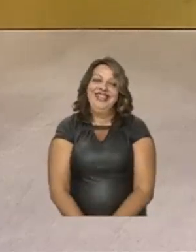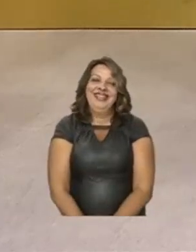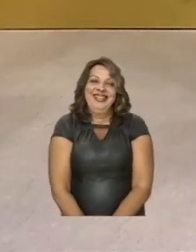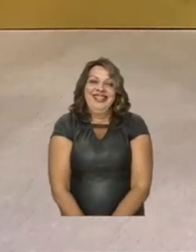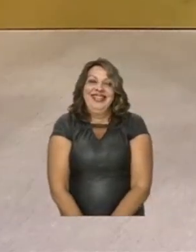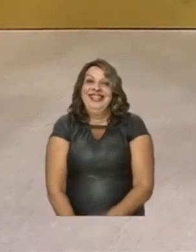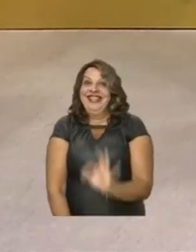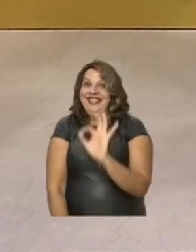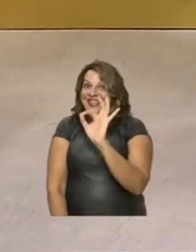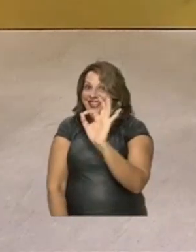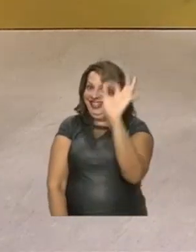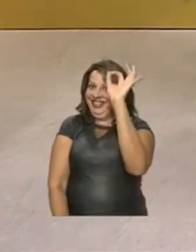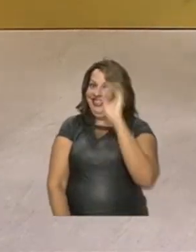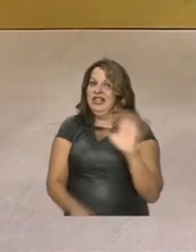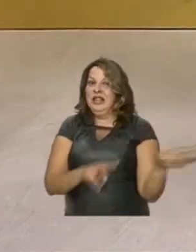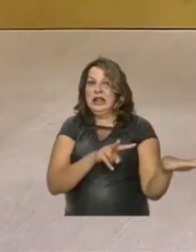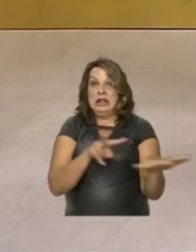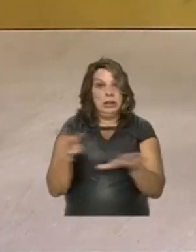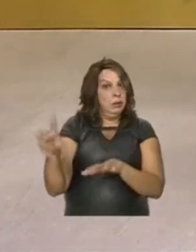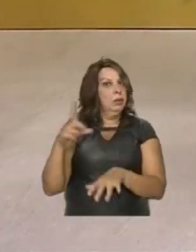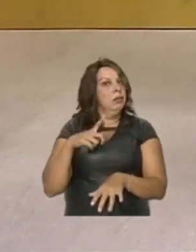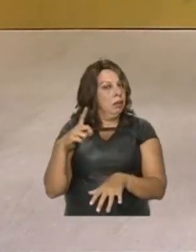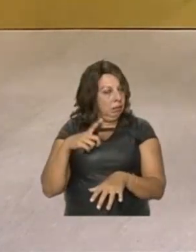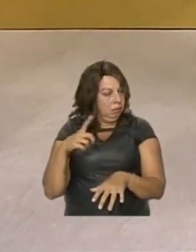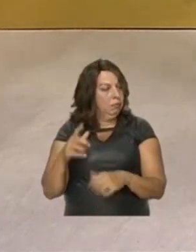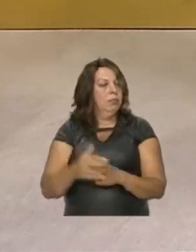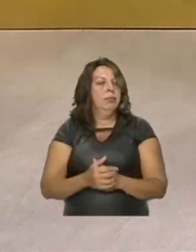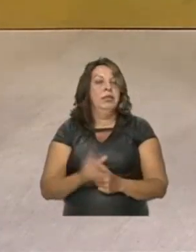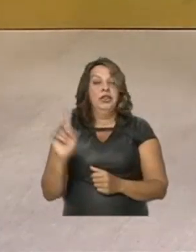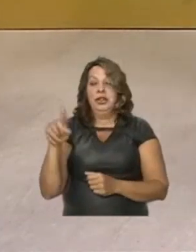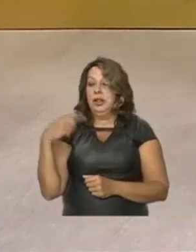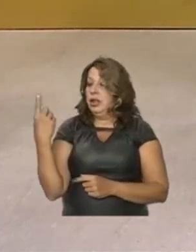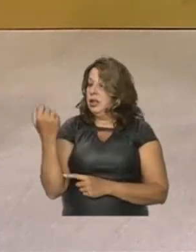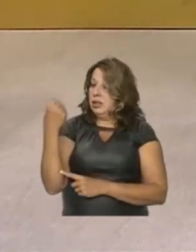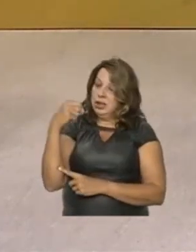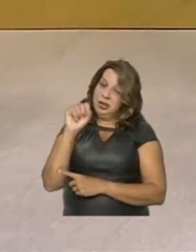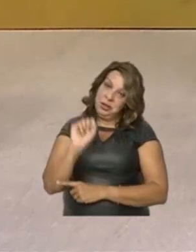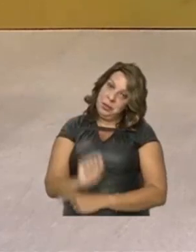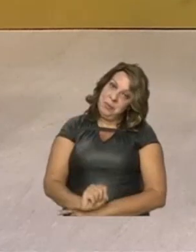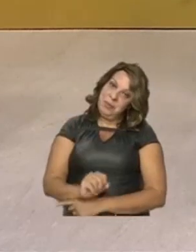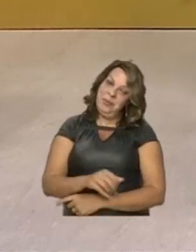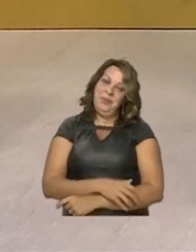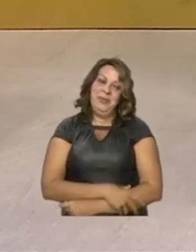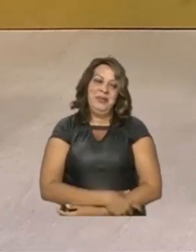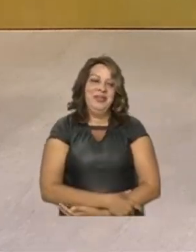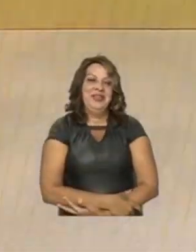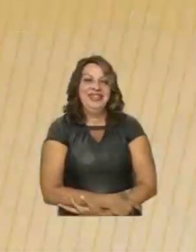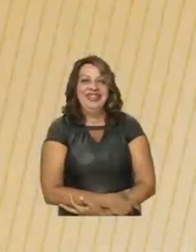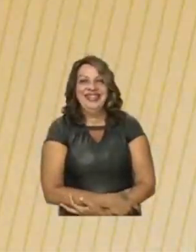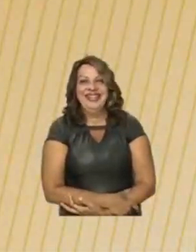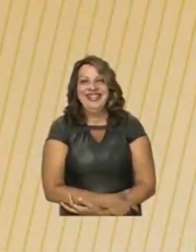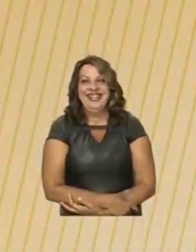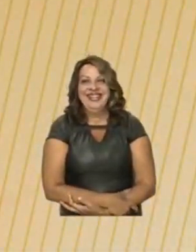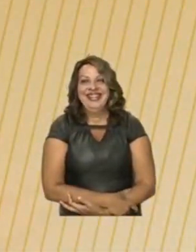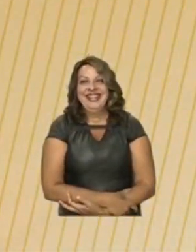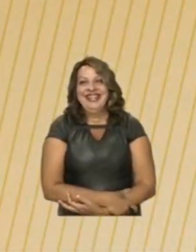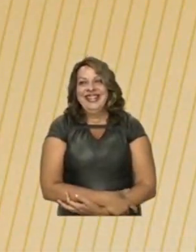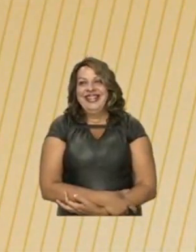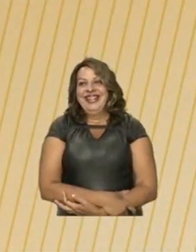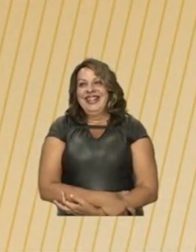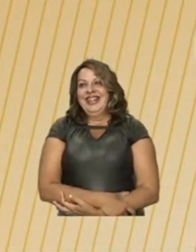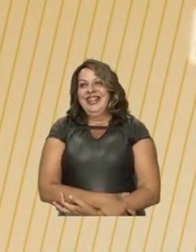Com certeza. E, ó, semana que vem tem muito mais no nosso Gira Sergipe!